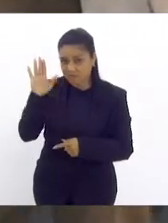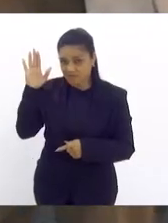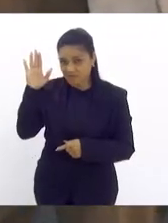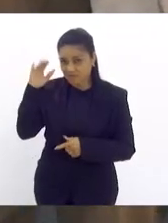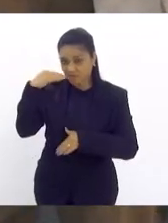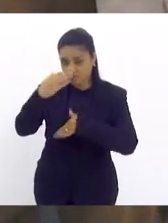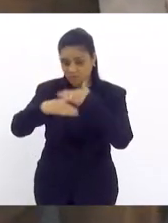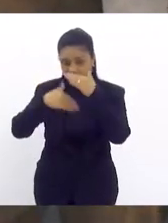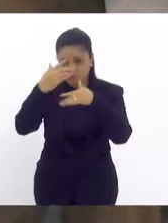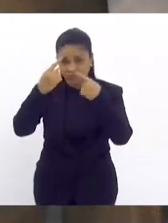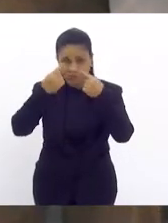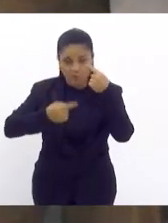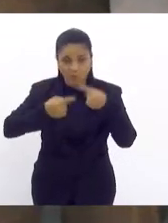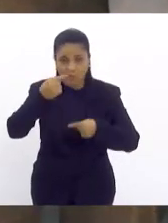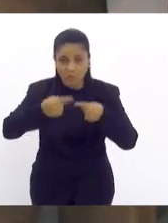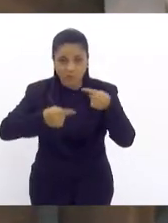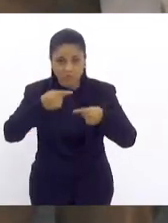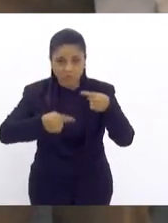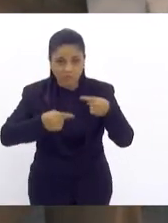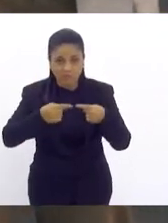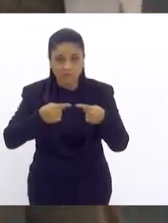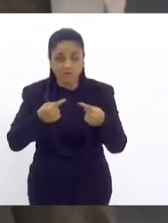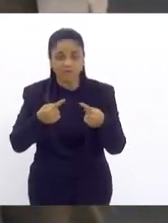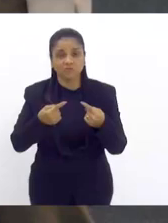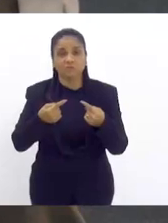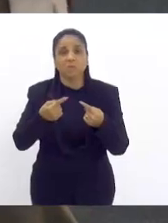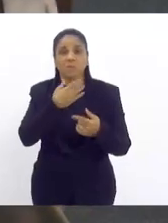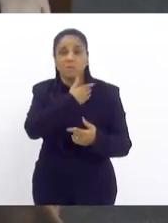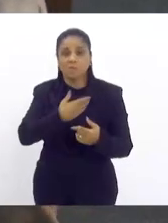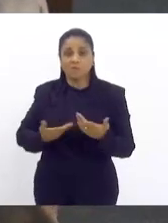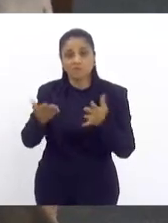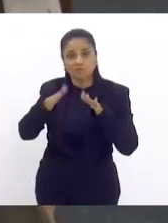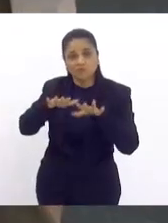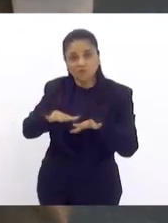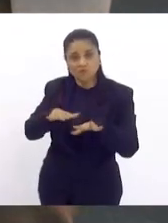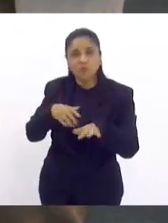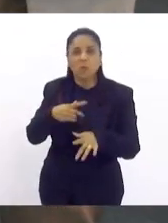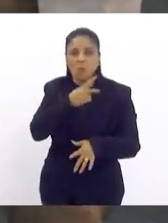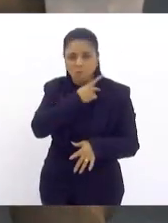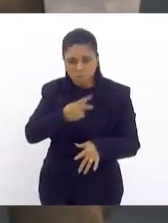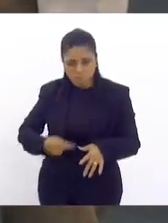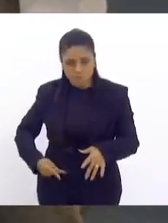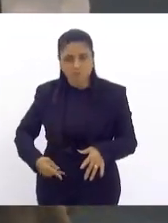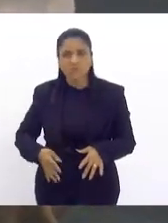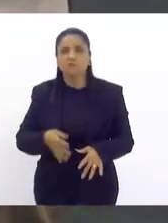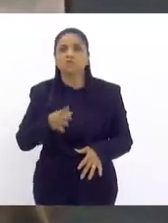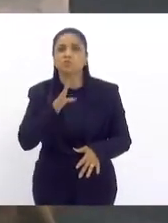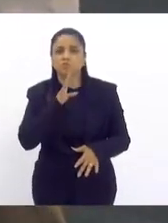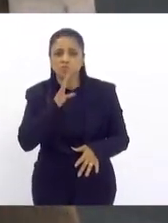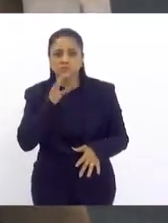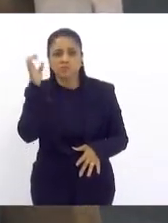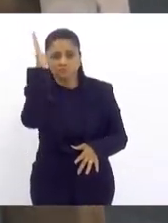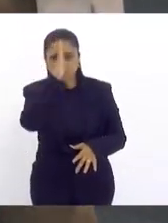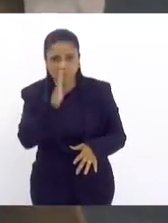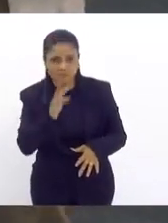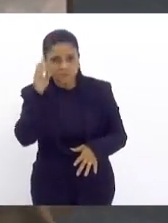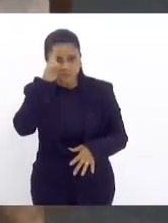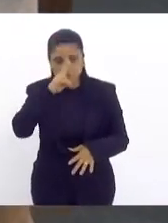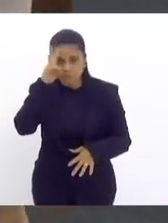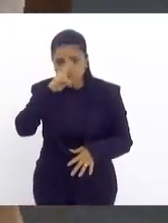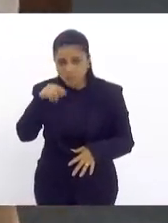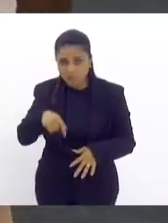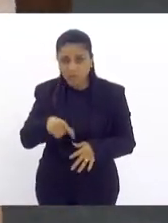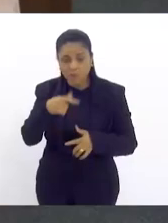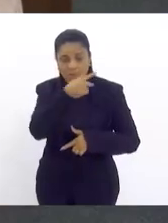construção de políticas públicas para inclusão o presidente Lula é o presidente conhecido na história deste país como o presidente que